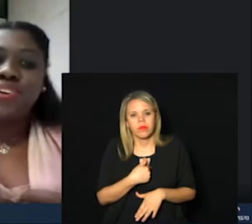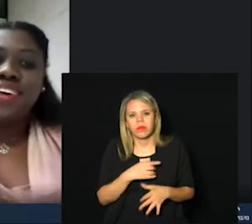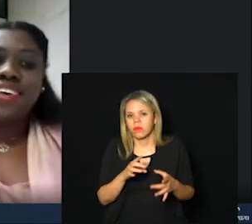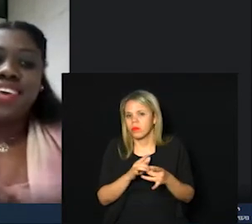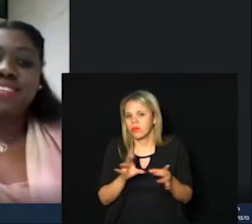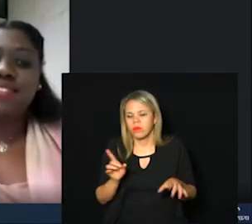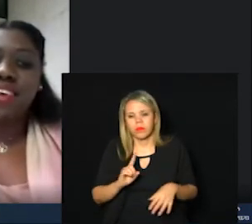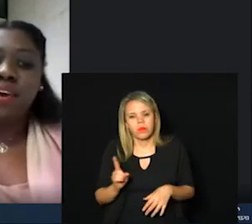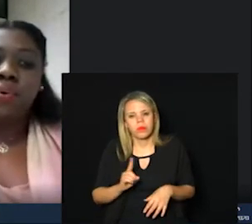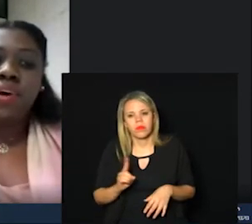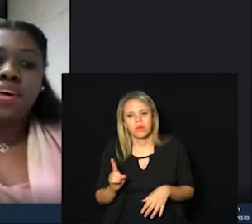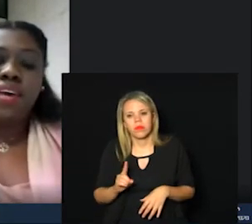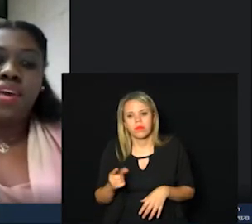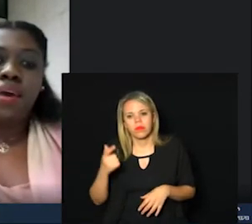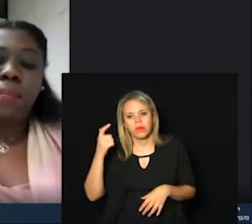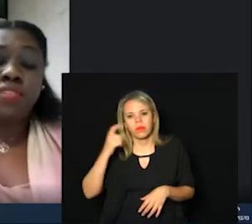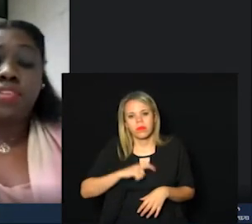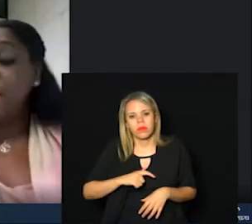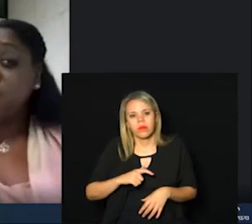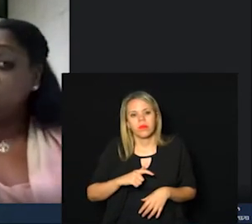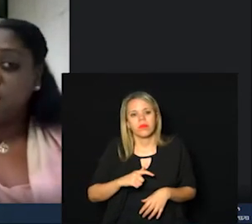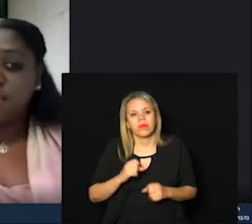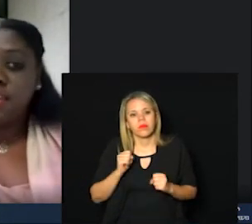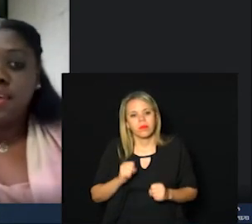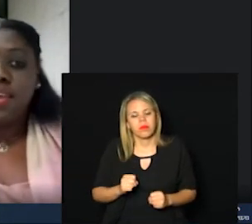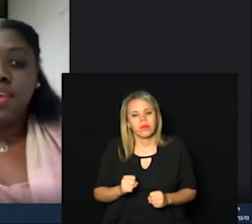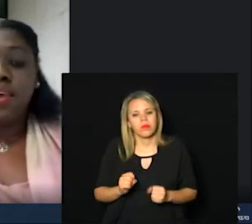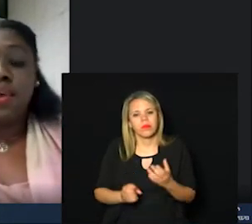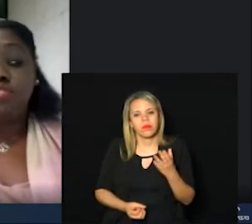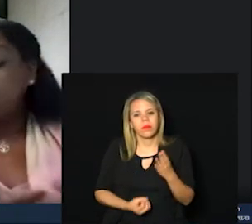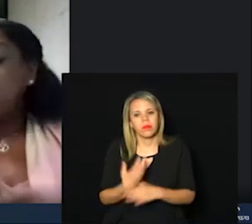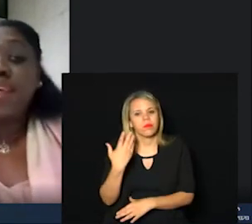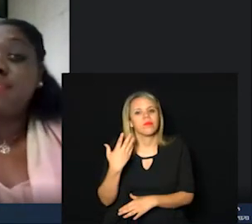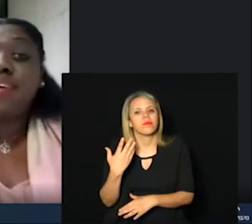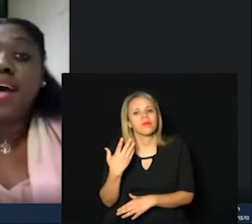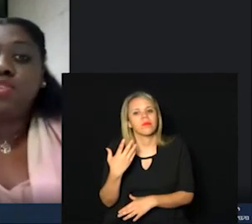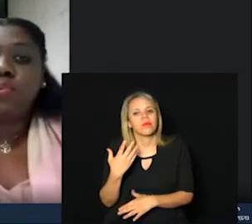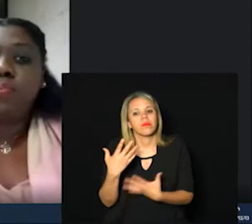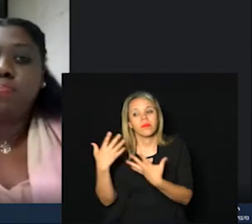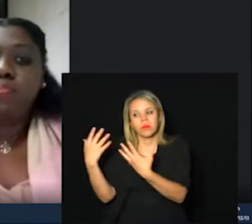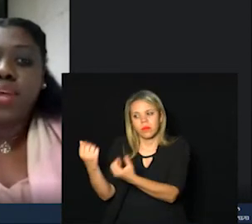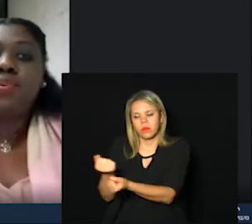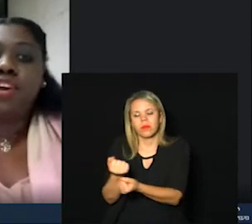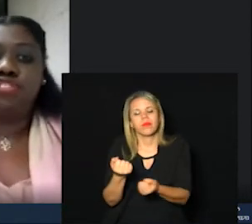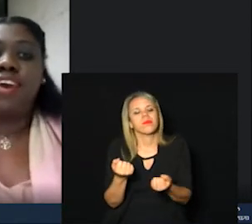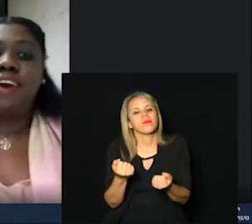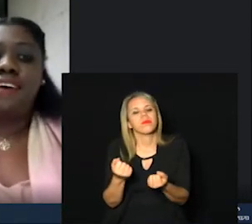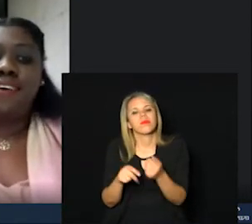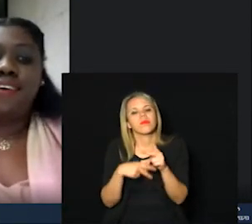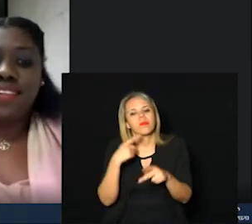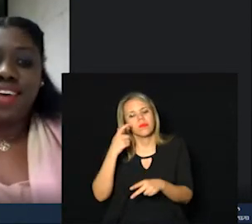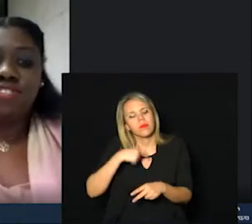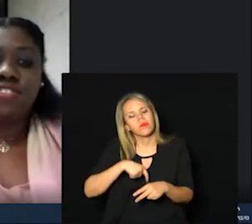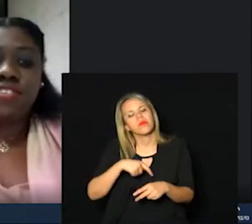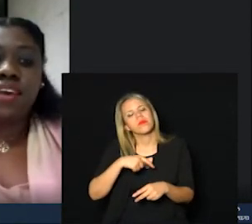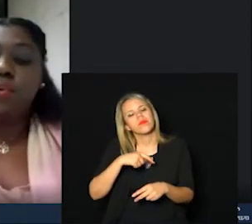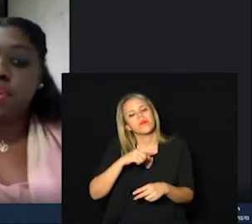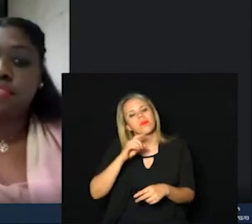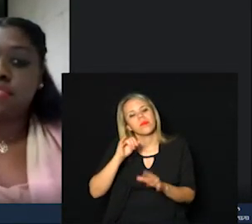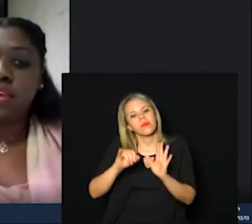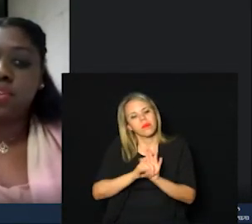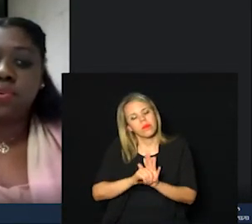permitindo que esse eu possa emergir, e a gente ser abraçado por aquilo que a gente é, né? A gente